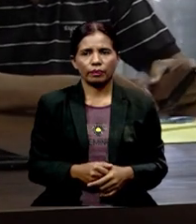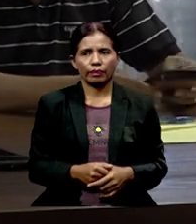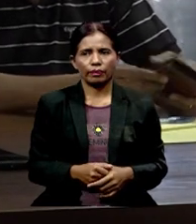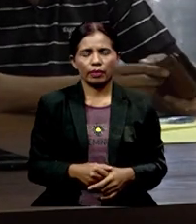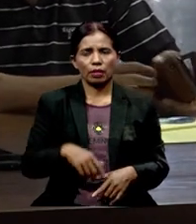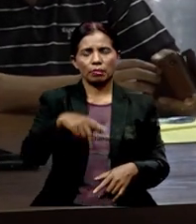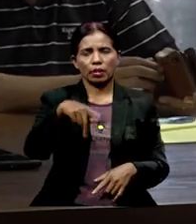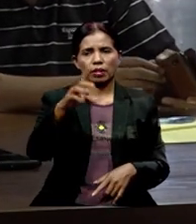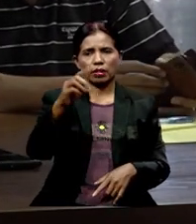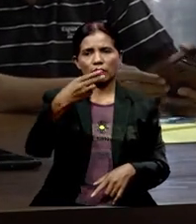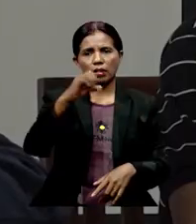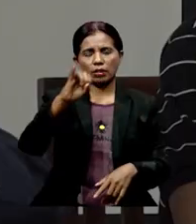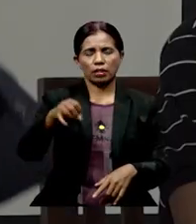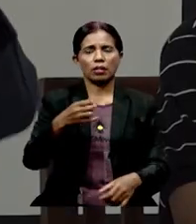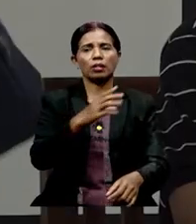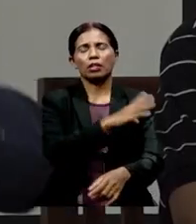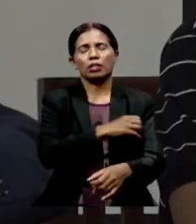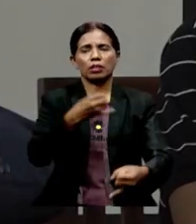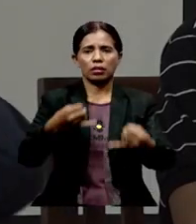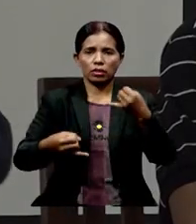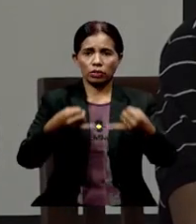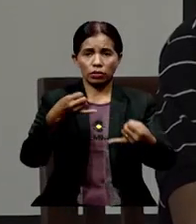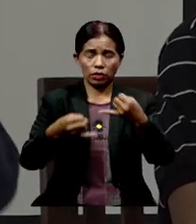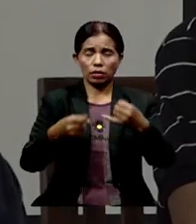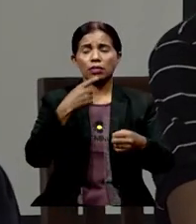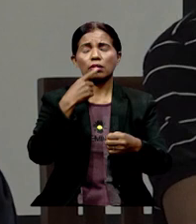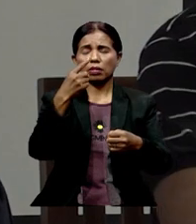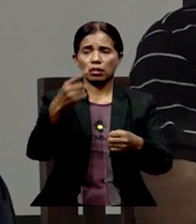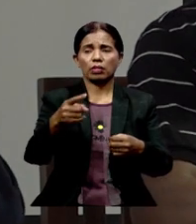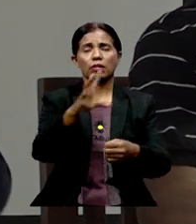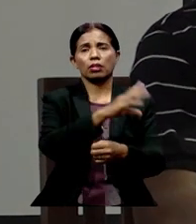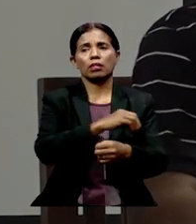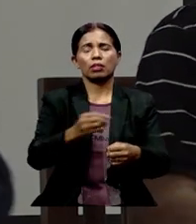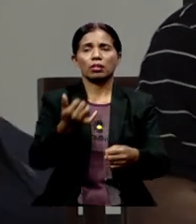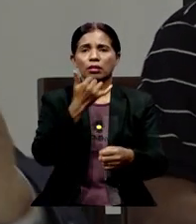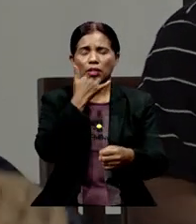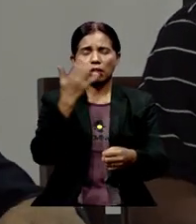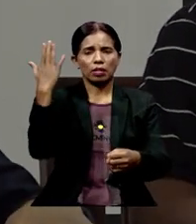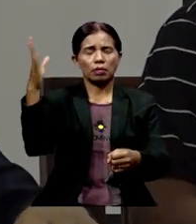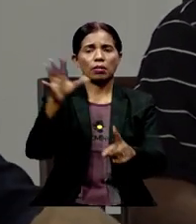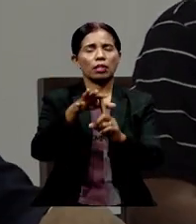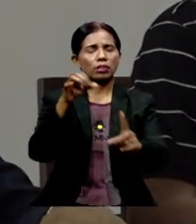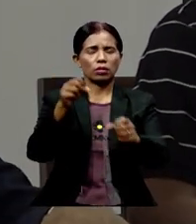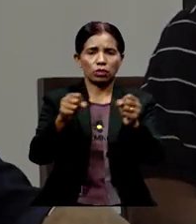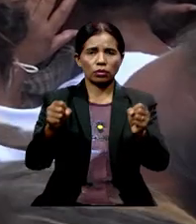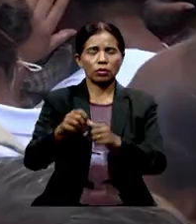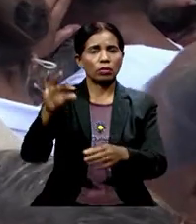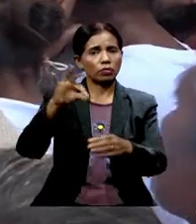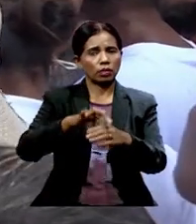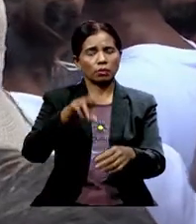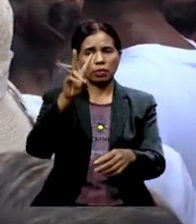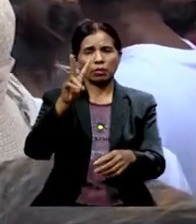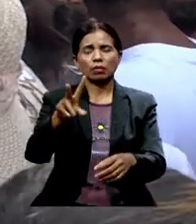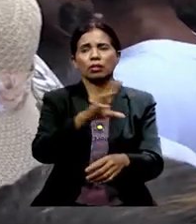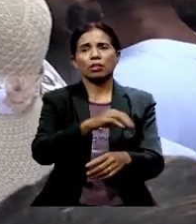Provedoria de Direitos Humanos no Justiça, Virgílio Guterres Sateten, foi lançado no que acontece a eleição suco primeira volta, sala